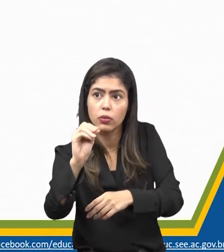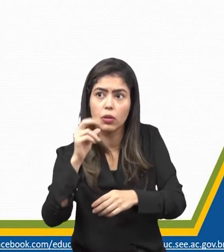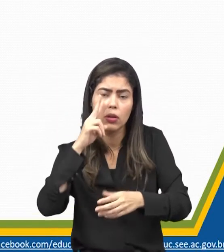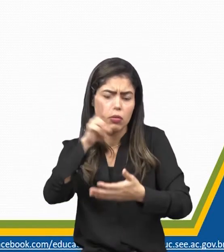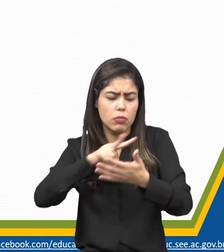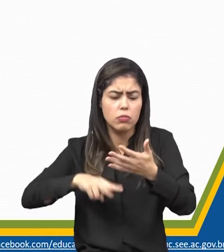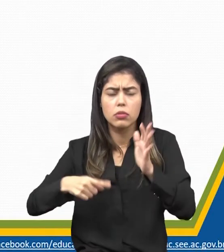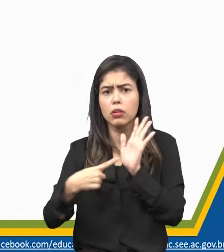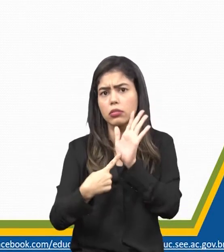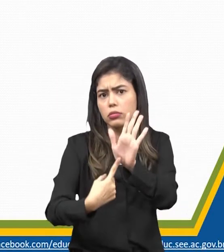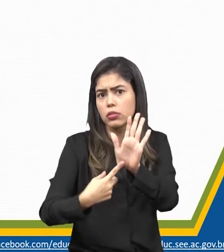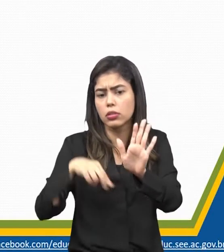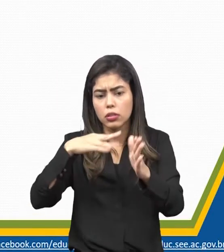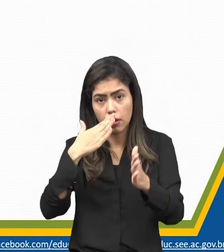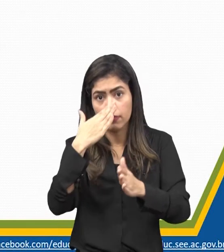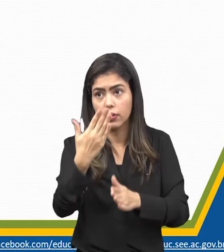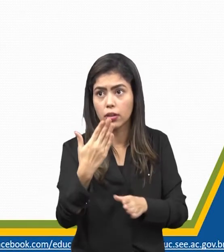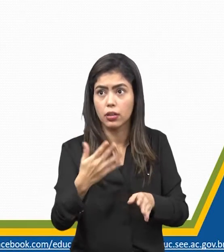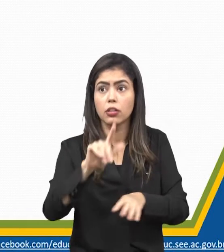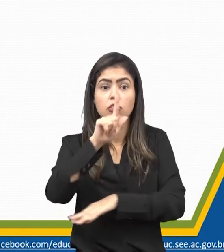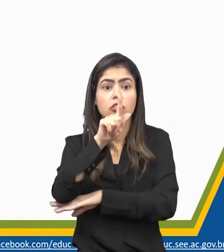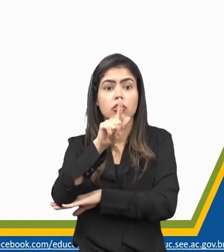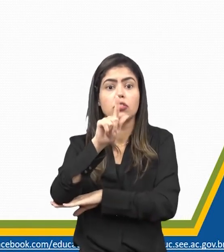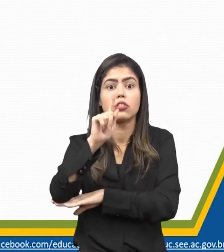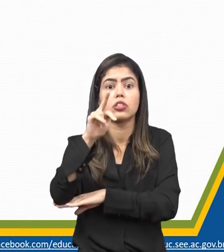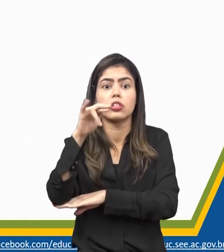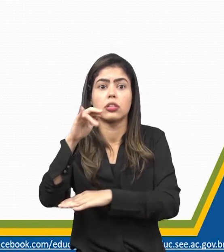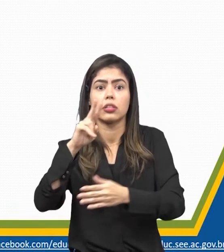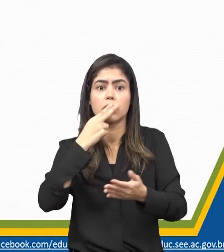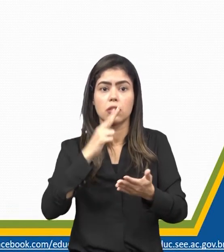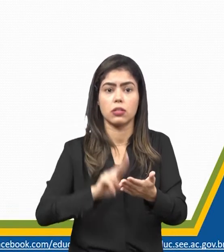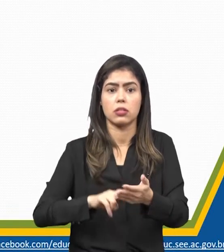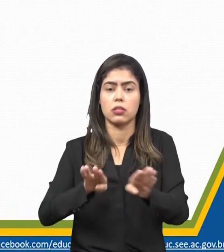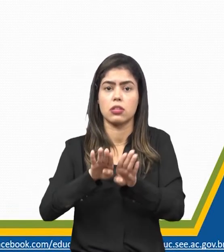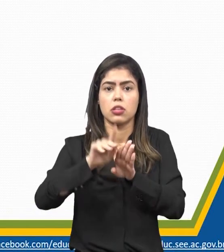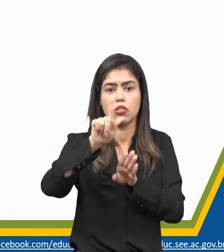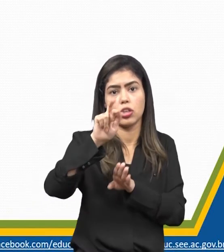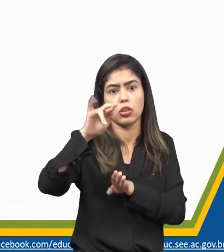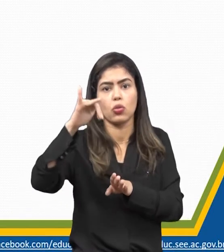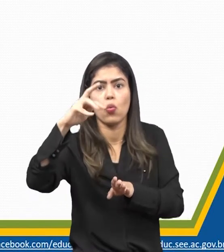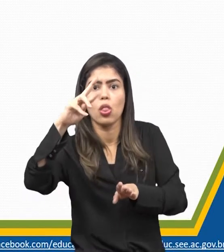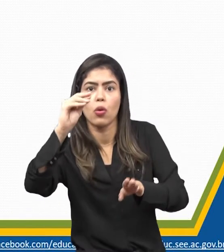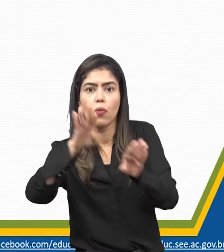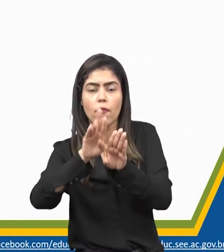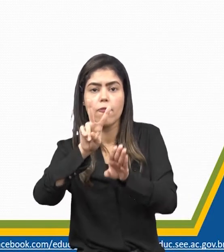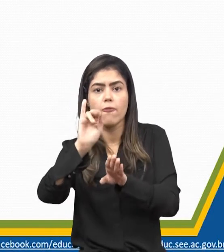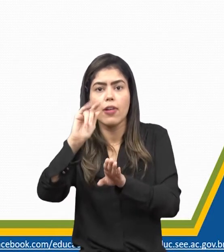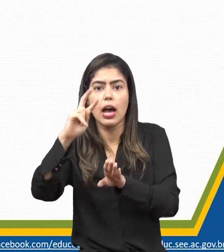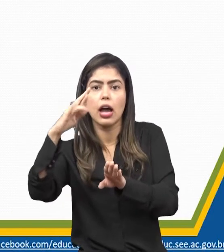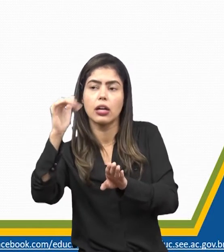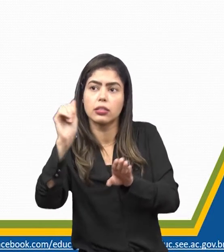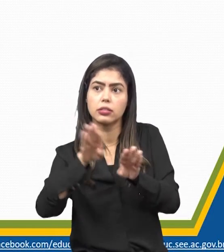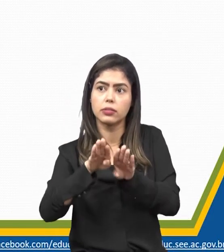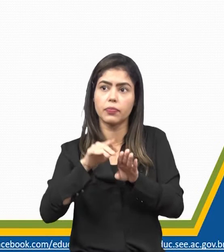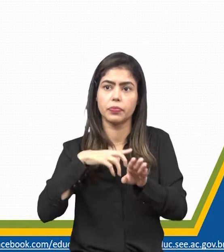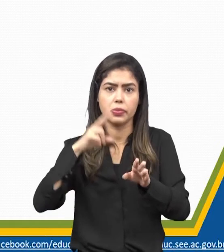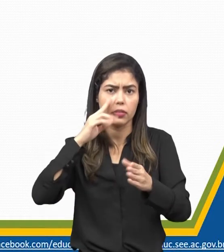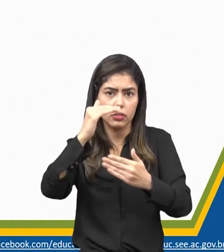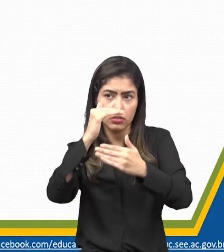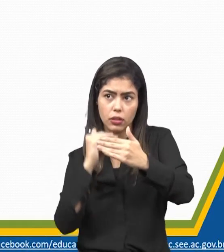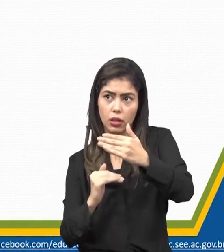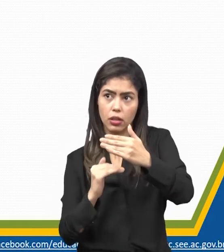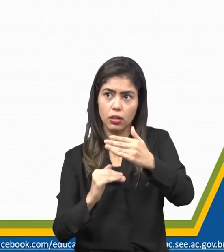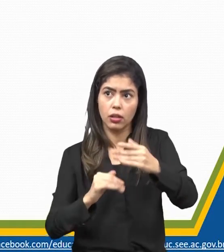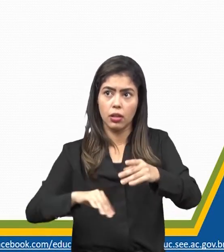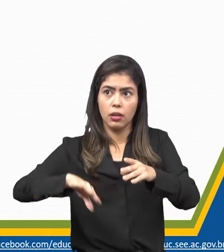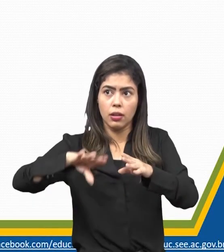trecho da Carta Testamento de Getúlio Vargas. Sigo o destino que é imposto. Depois de decênios de